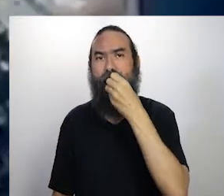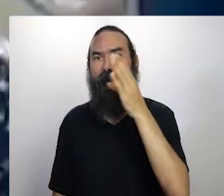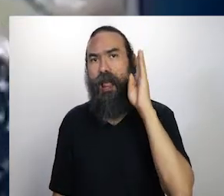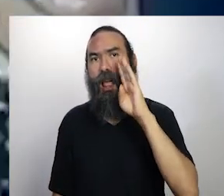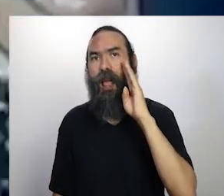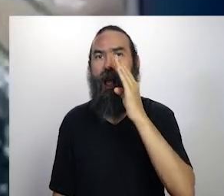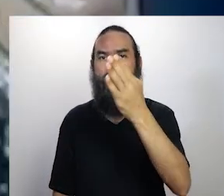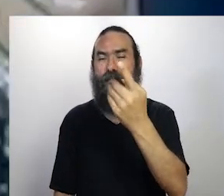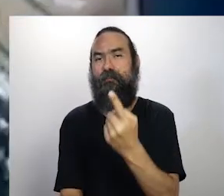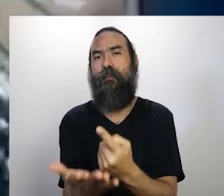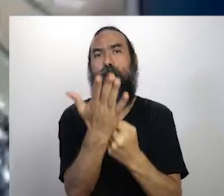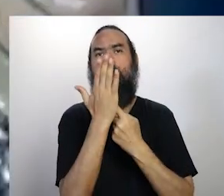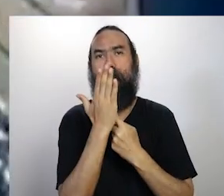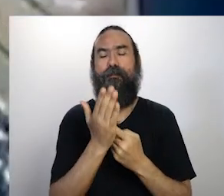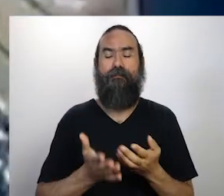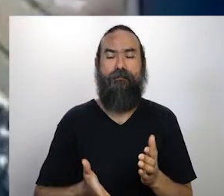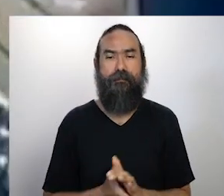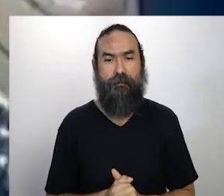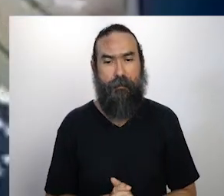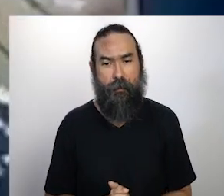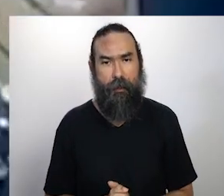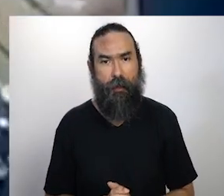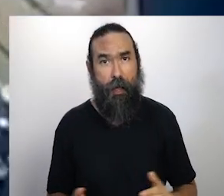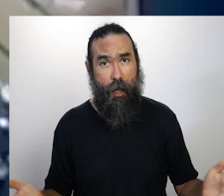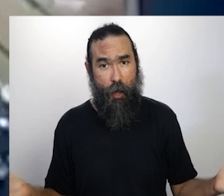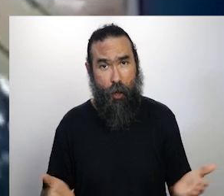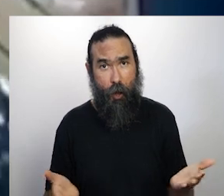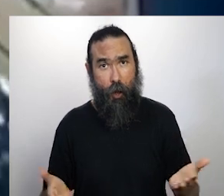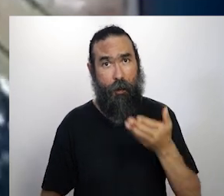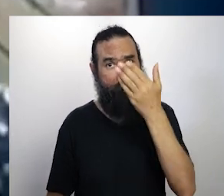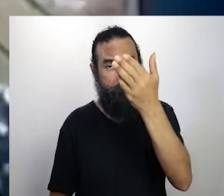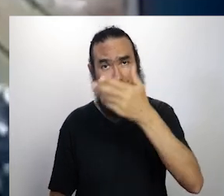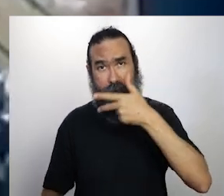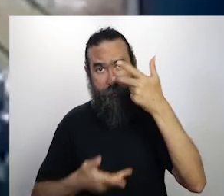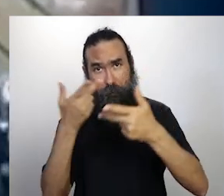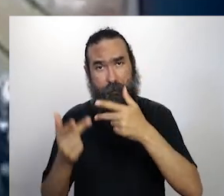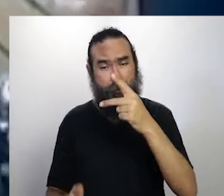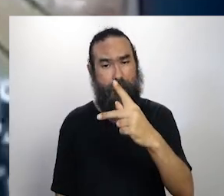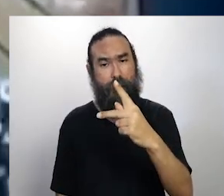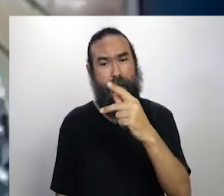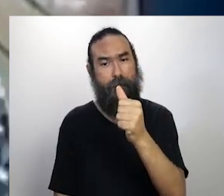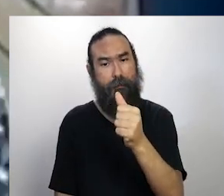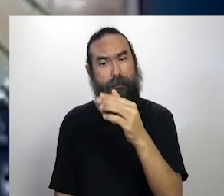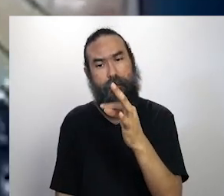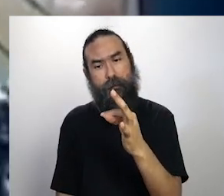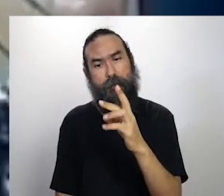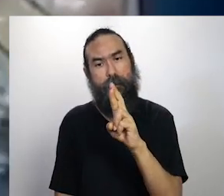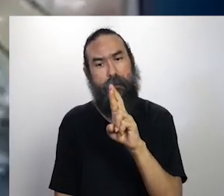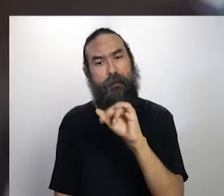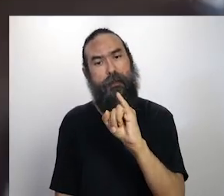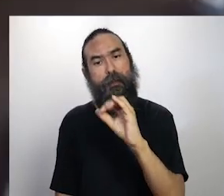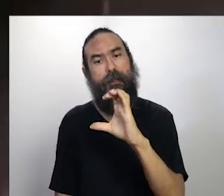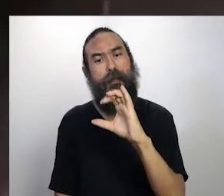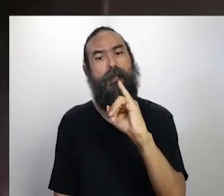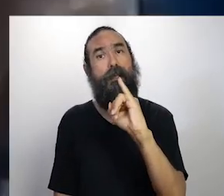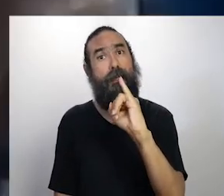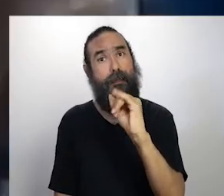muito legal que você trouxe isso. A gente tem agora a Patrícia Sueza.